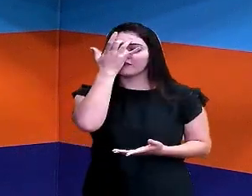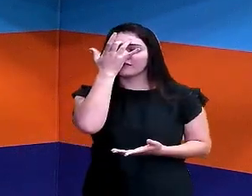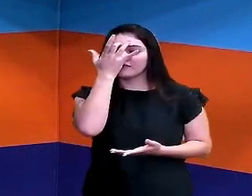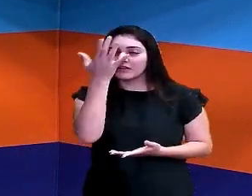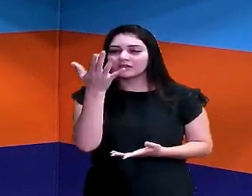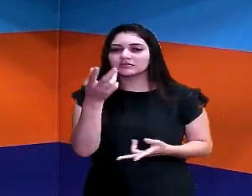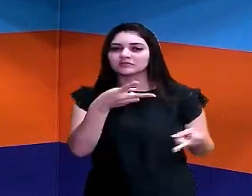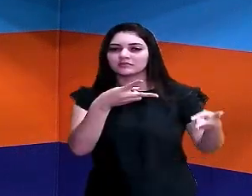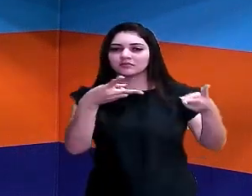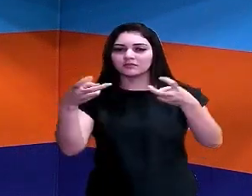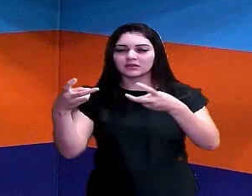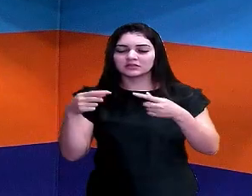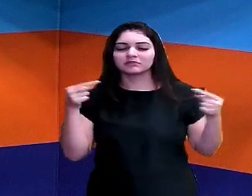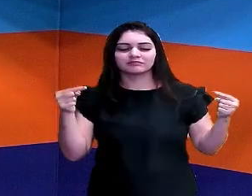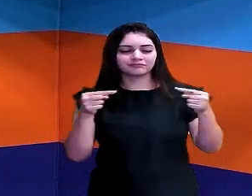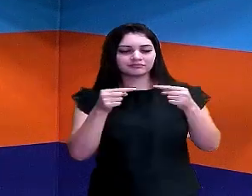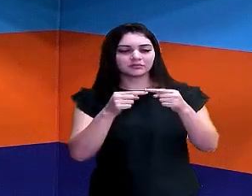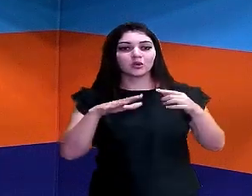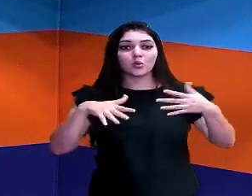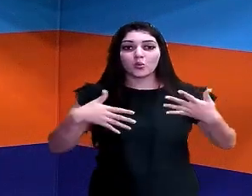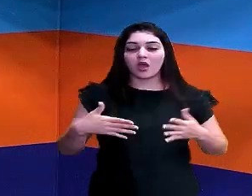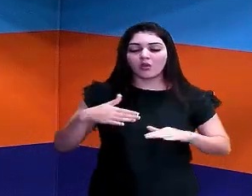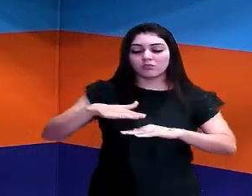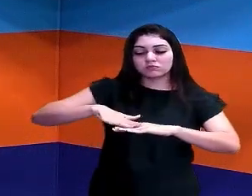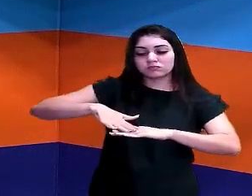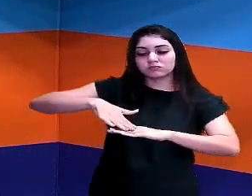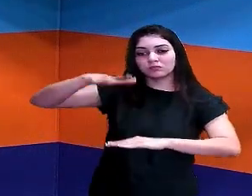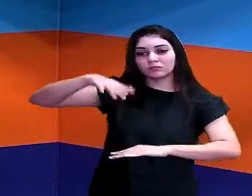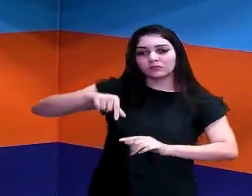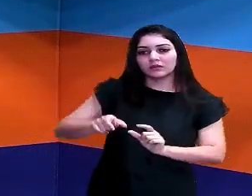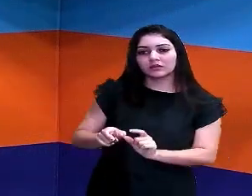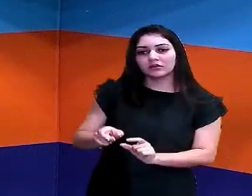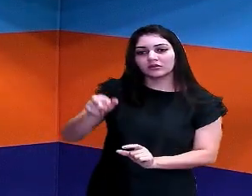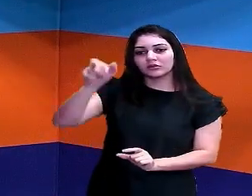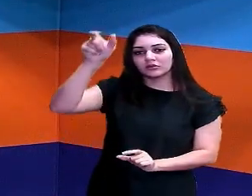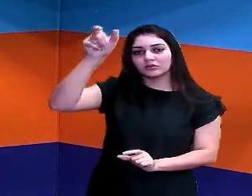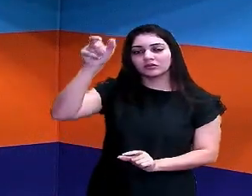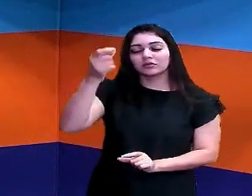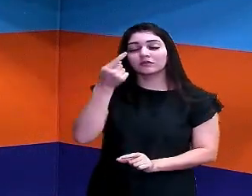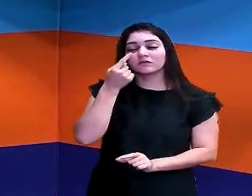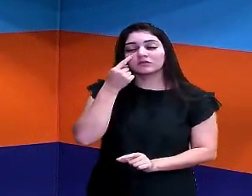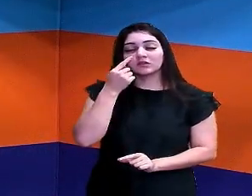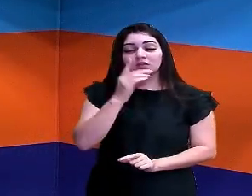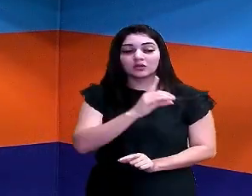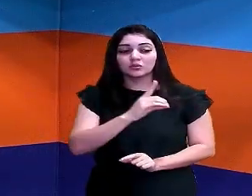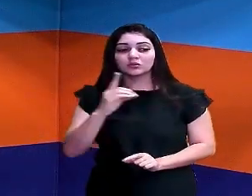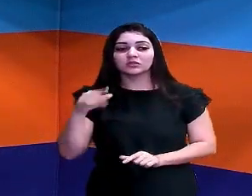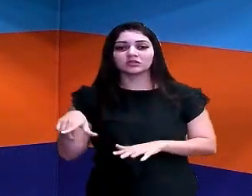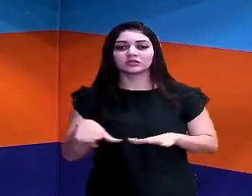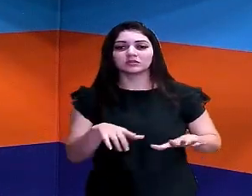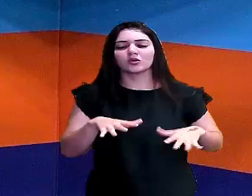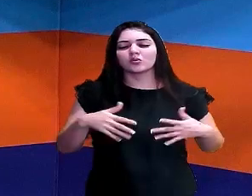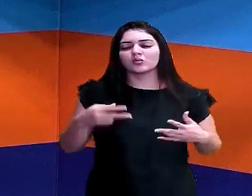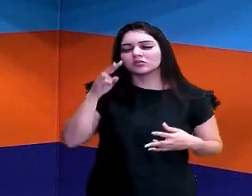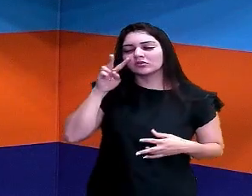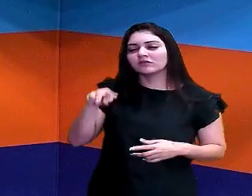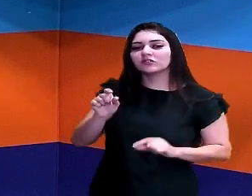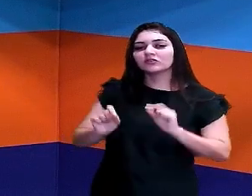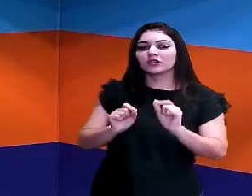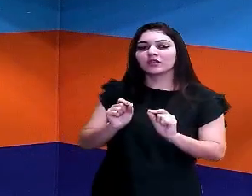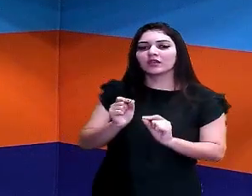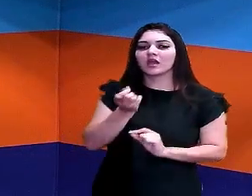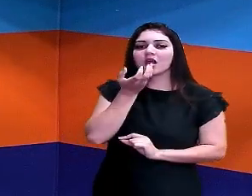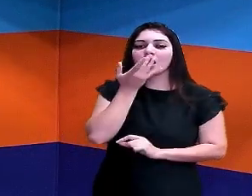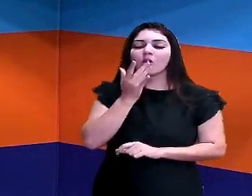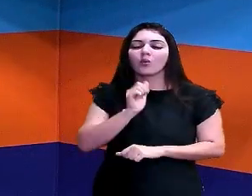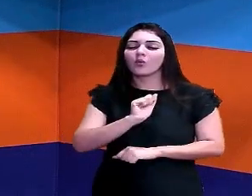identificar. Eu vou ver qual o maior e vou só observar o dia da semana. Então, quando eu olho aqui de cara, eu já vejo que o azul